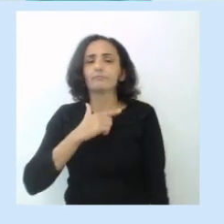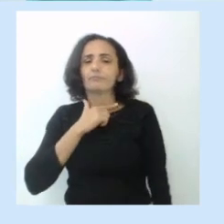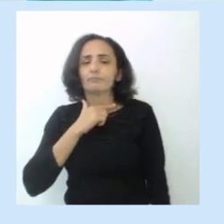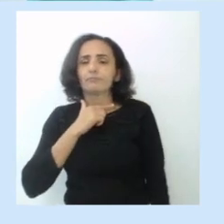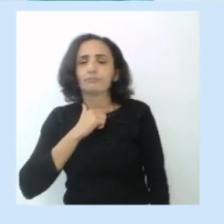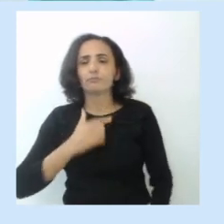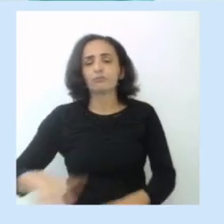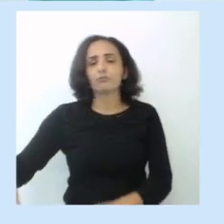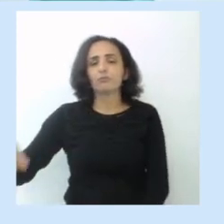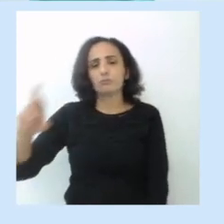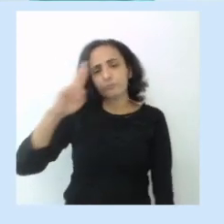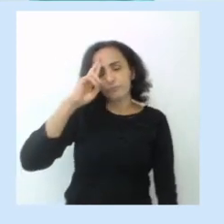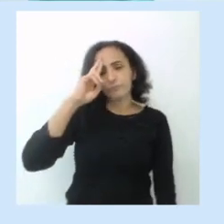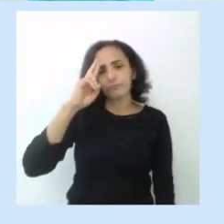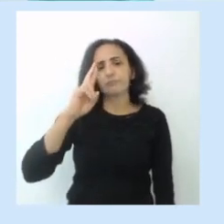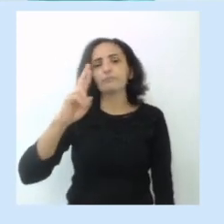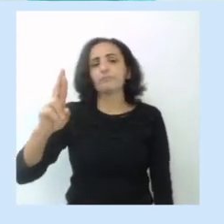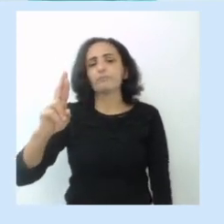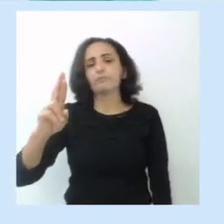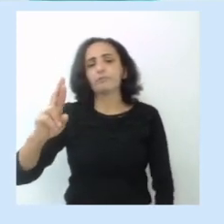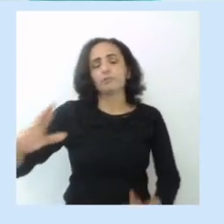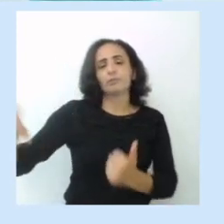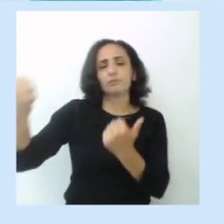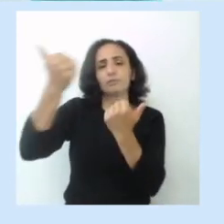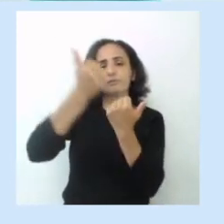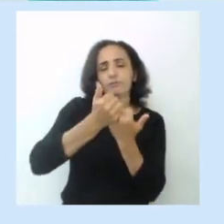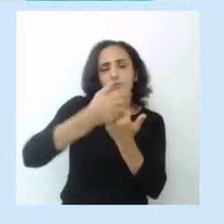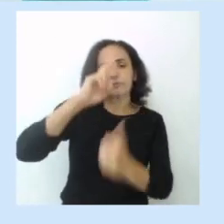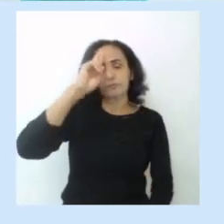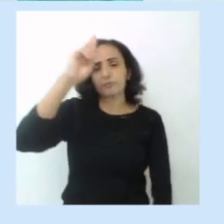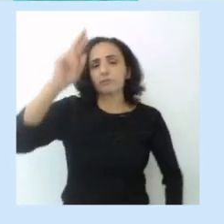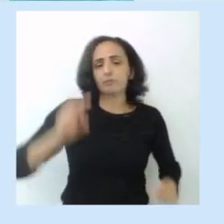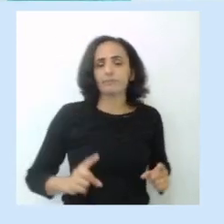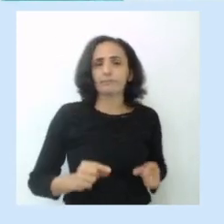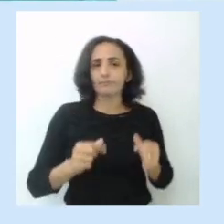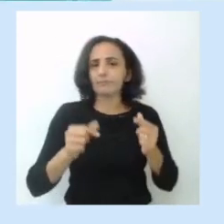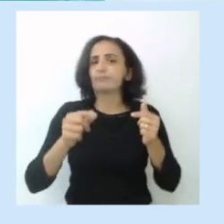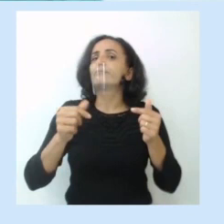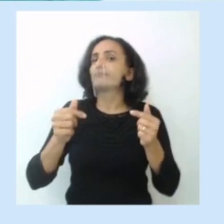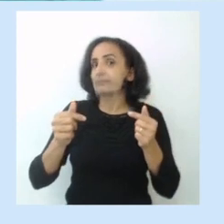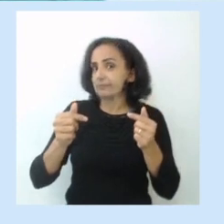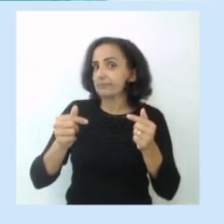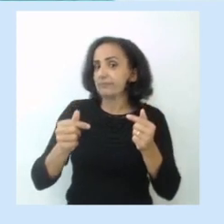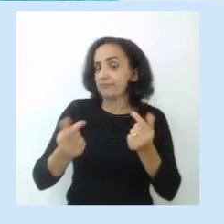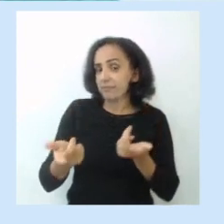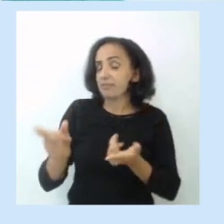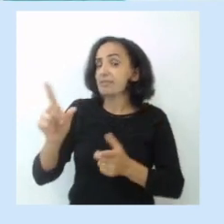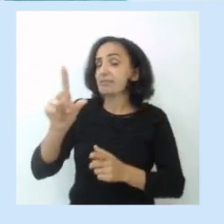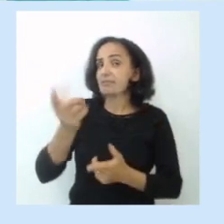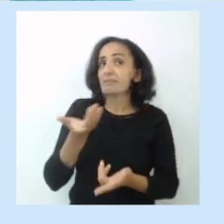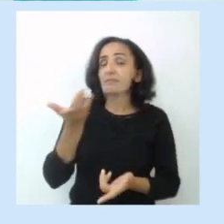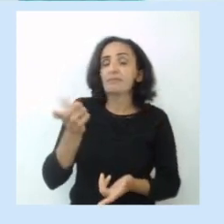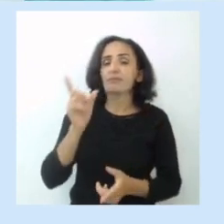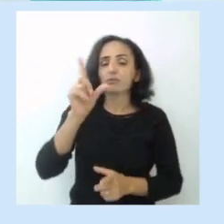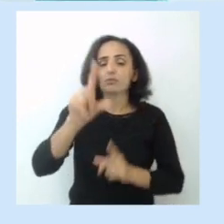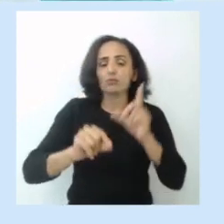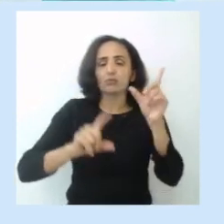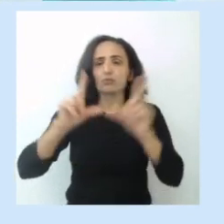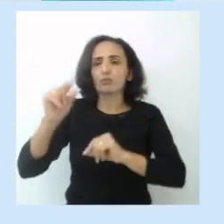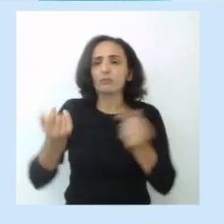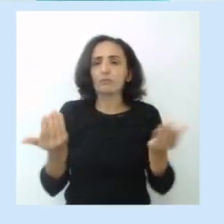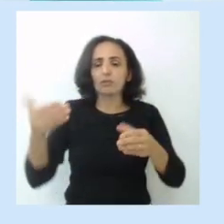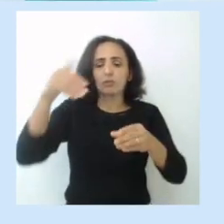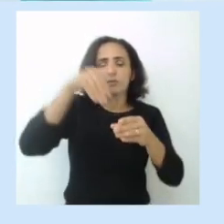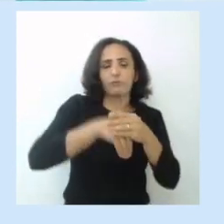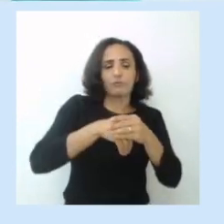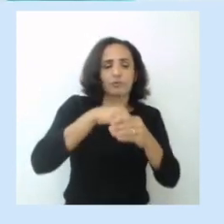de diretor e vice-diretor financeiro. Eles serão escolhidos através do voto